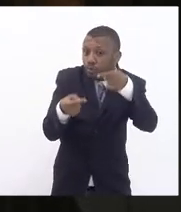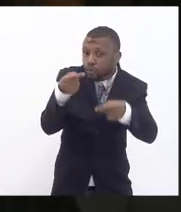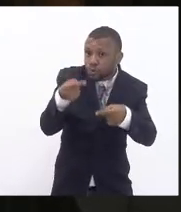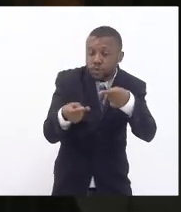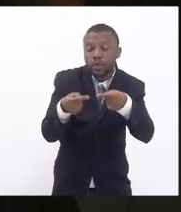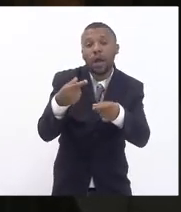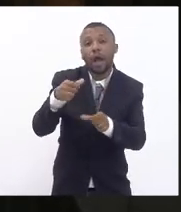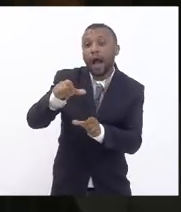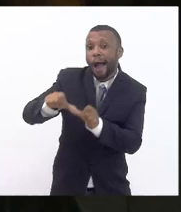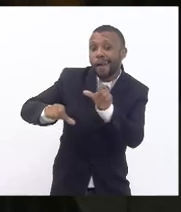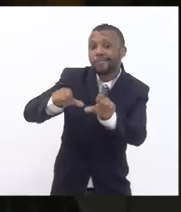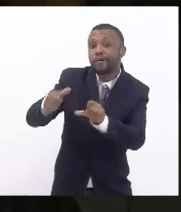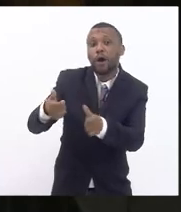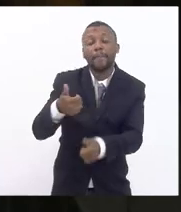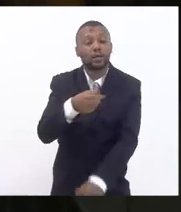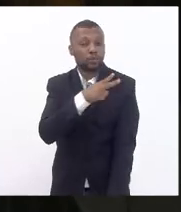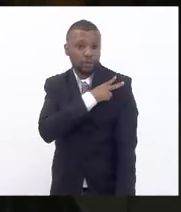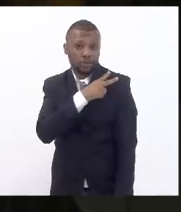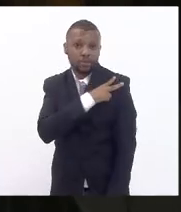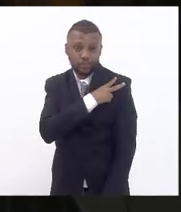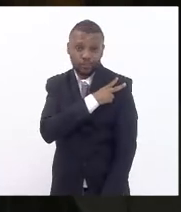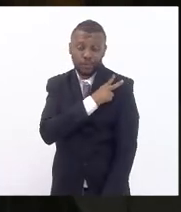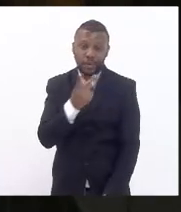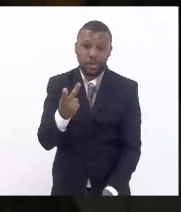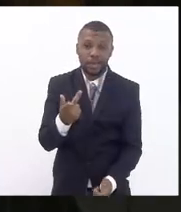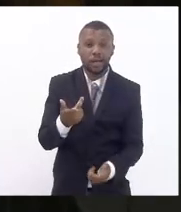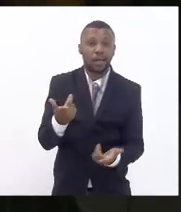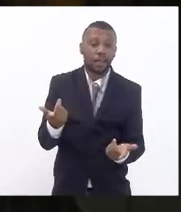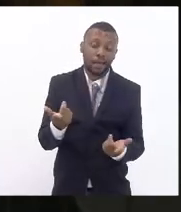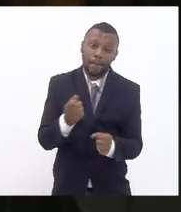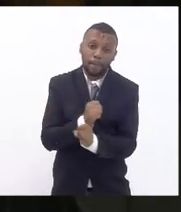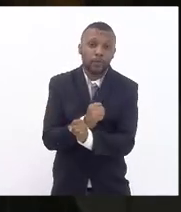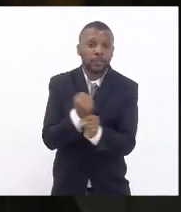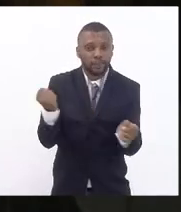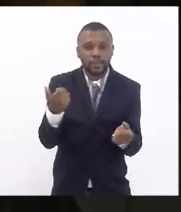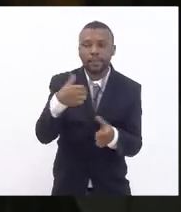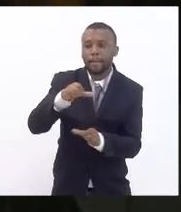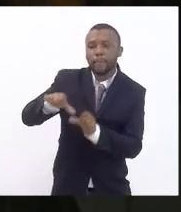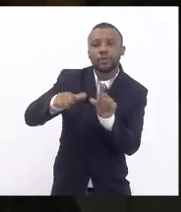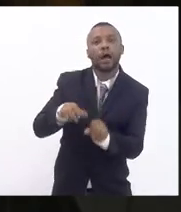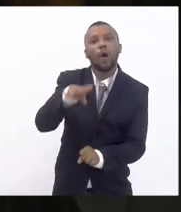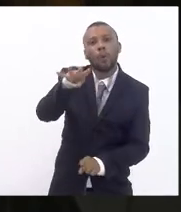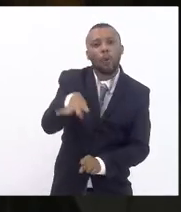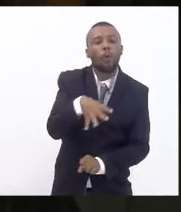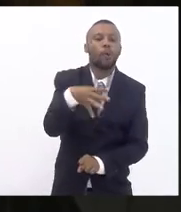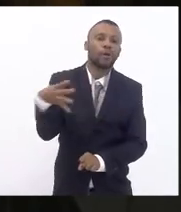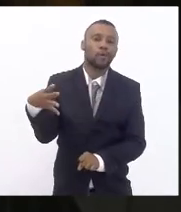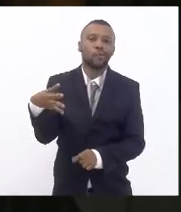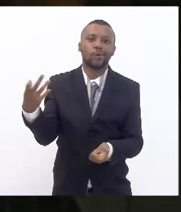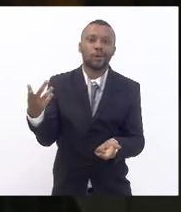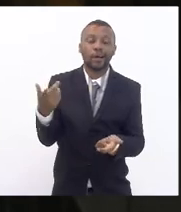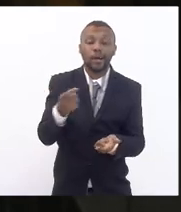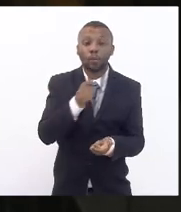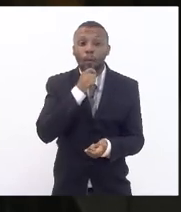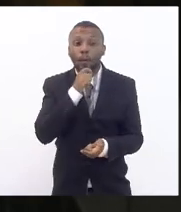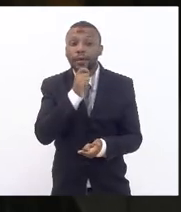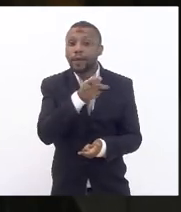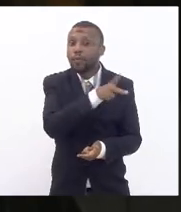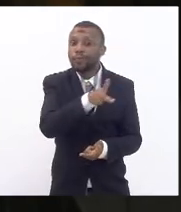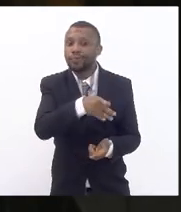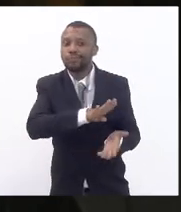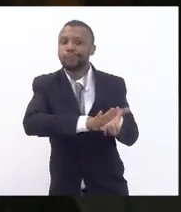hora para outra sem que as escolas não saibam, sem que os professores não sejam chamados a discutir. Isso é totalmente inaceitável. Nosso projeto foi nesse